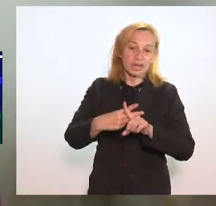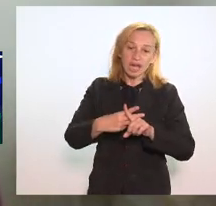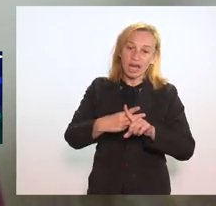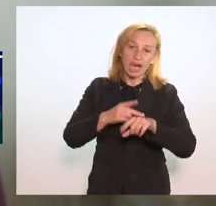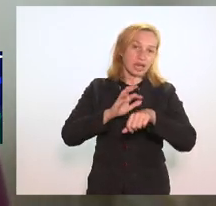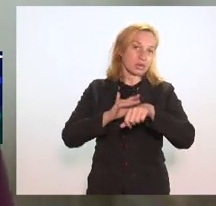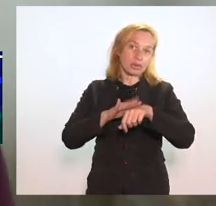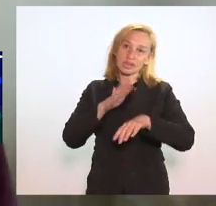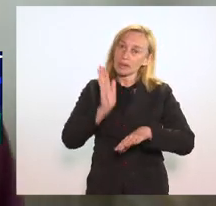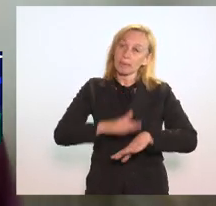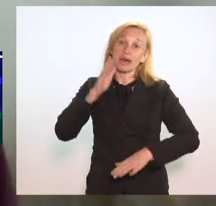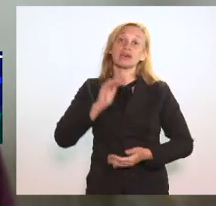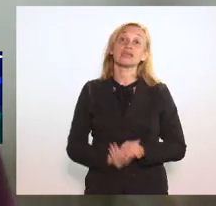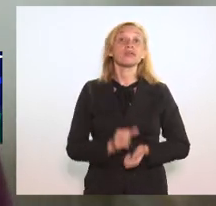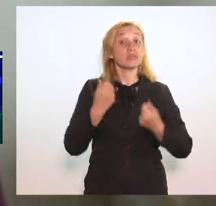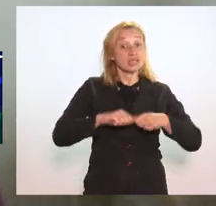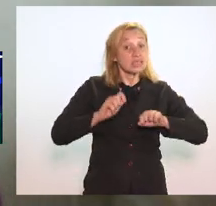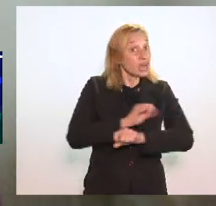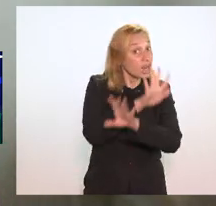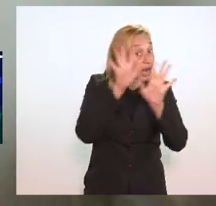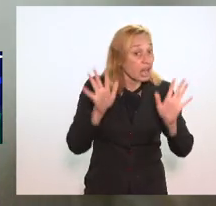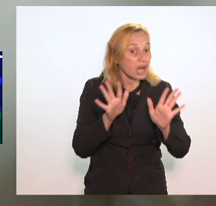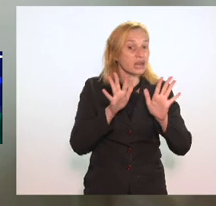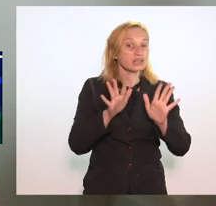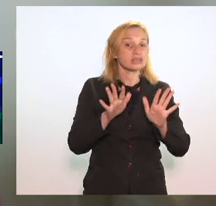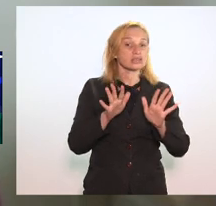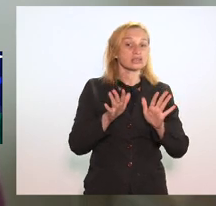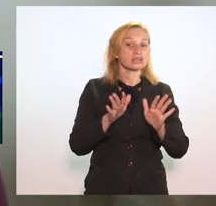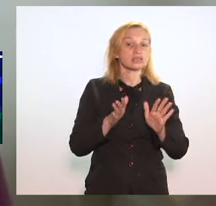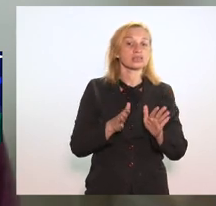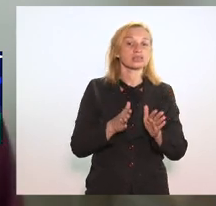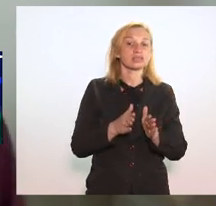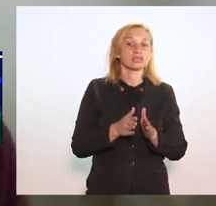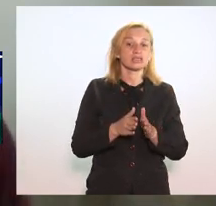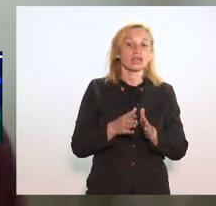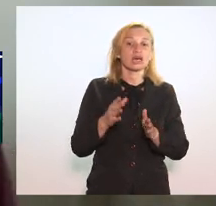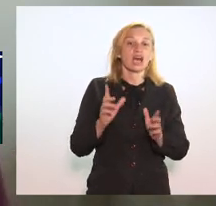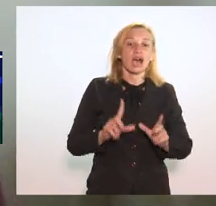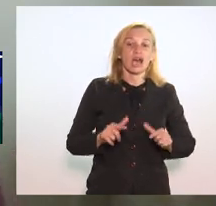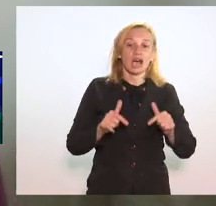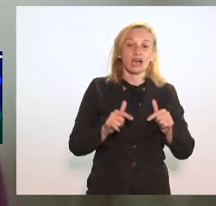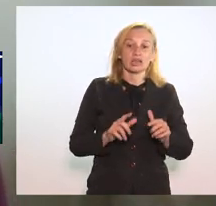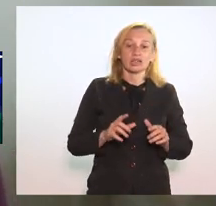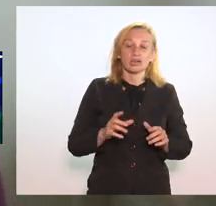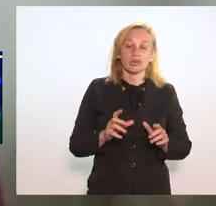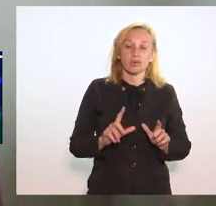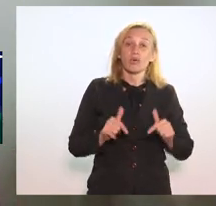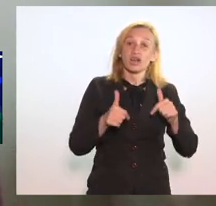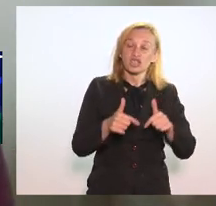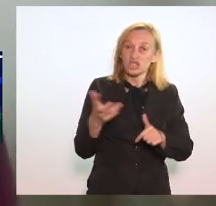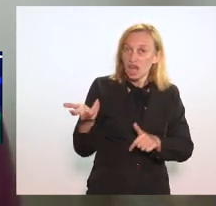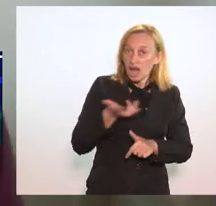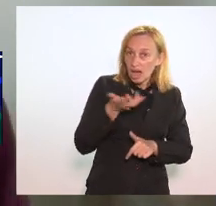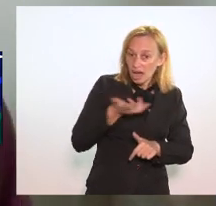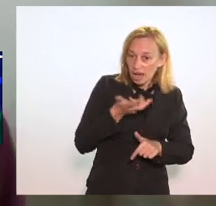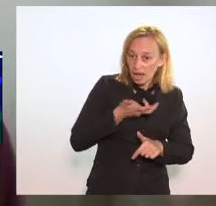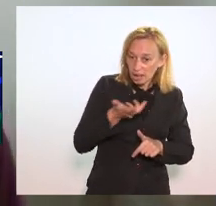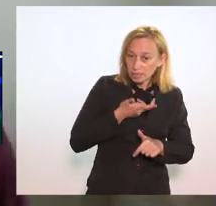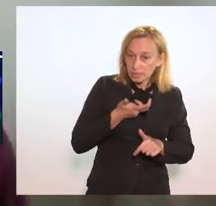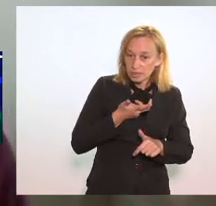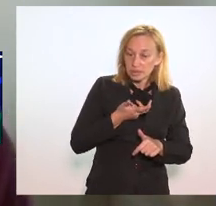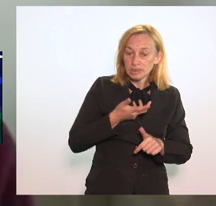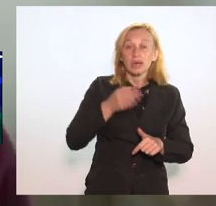Então tem que ficar claro que ficar tomando essa medida emergencial absolutamente